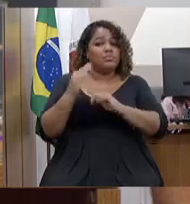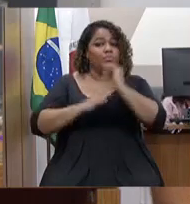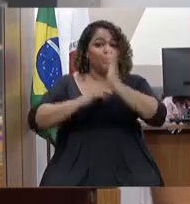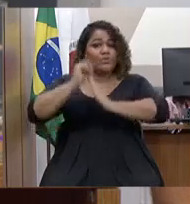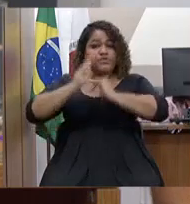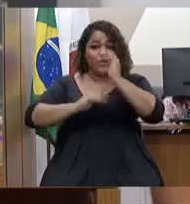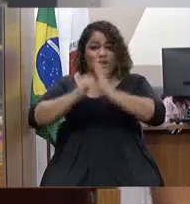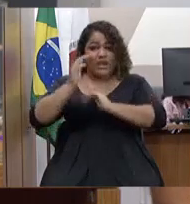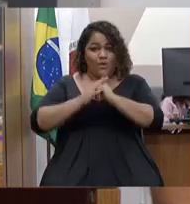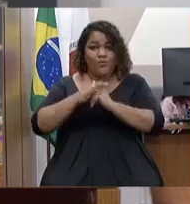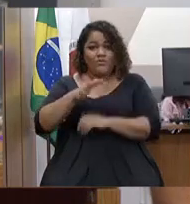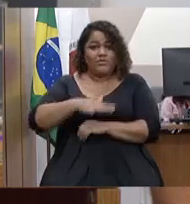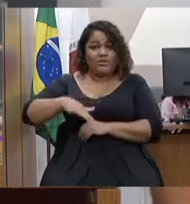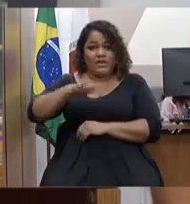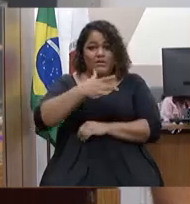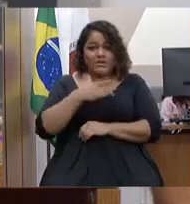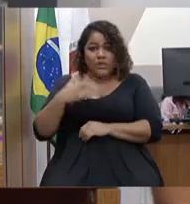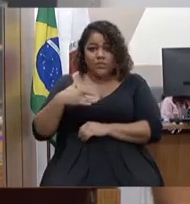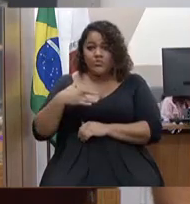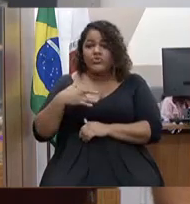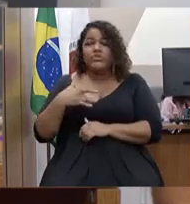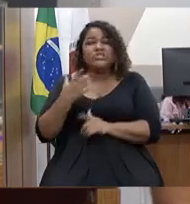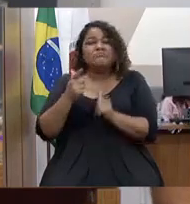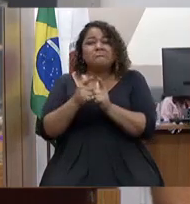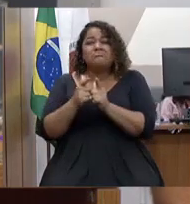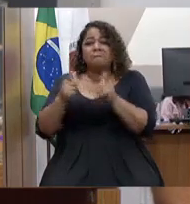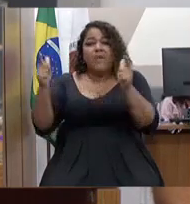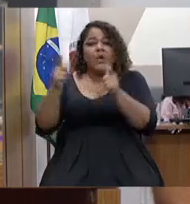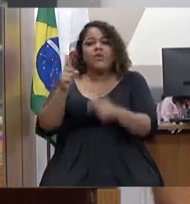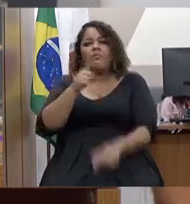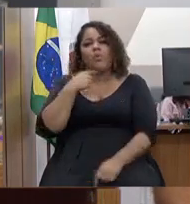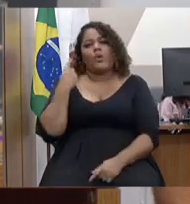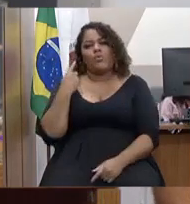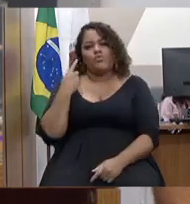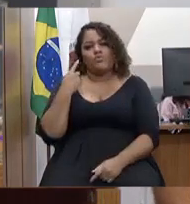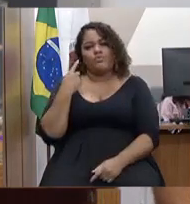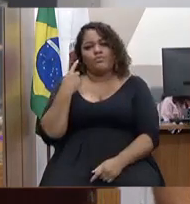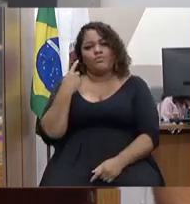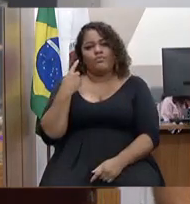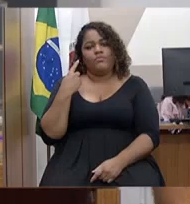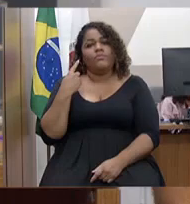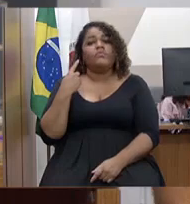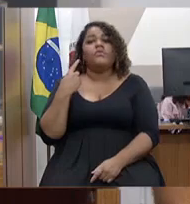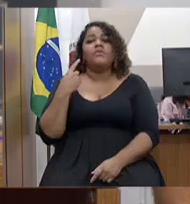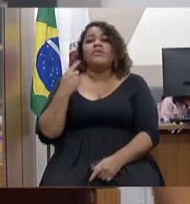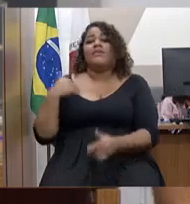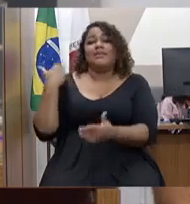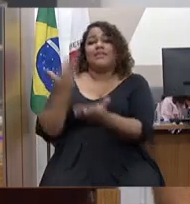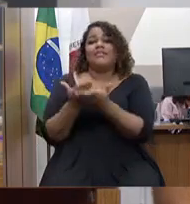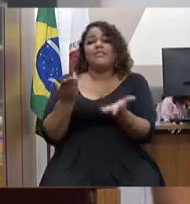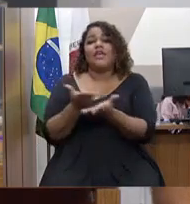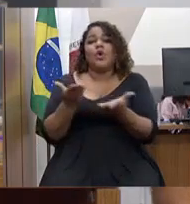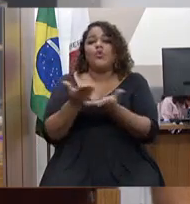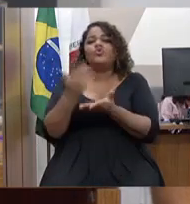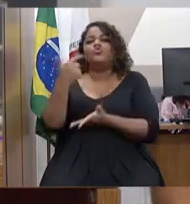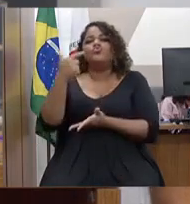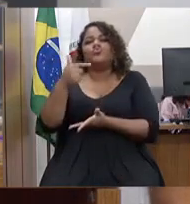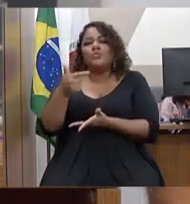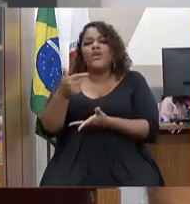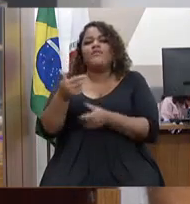que vieram há óbito na sua grande maioria até hoje não tiveram garantido o piso Nacional da